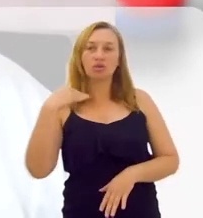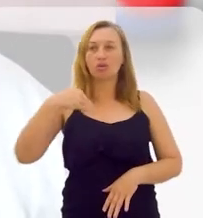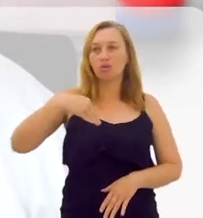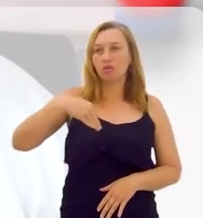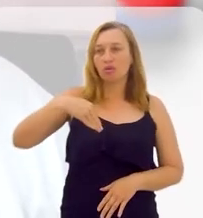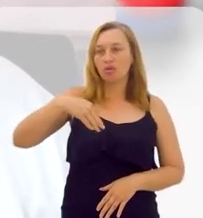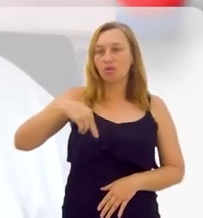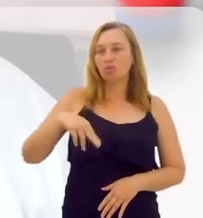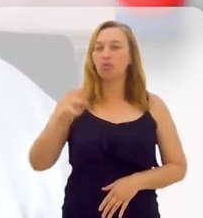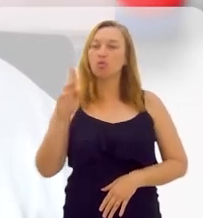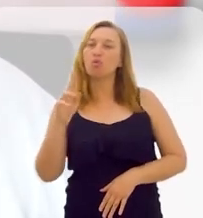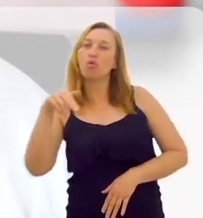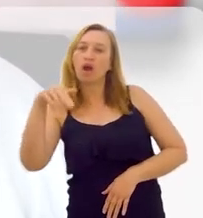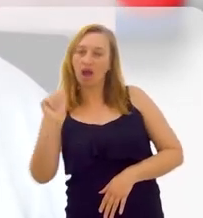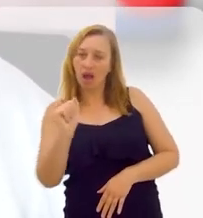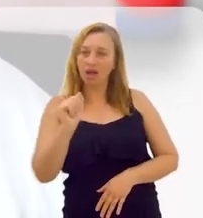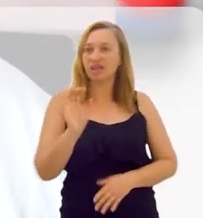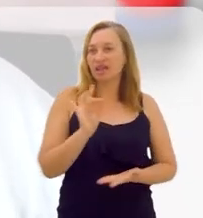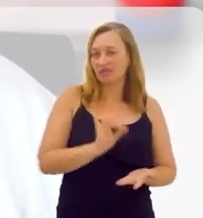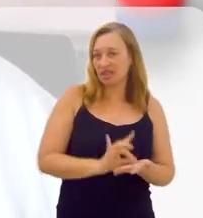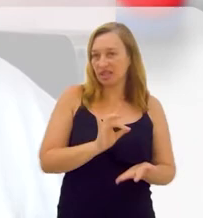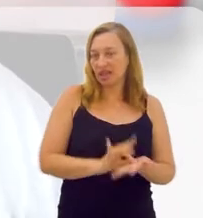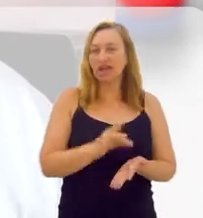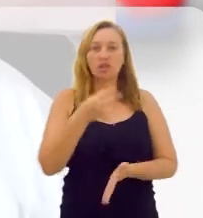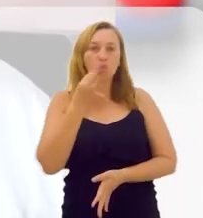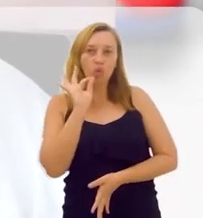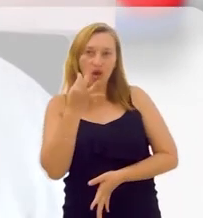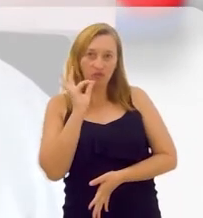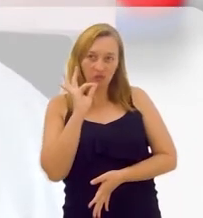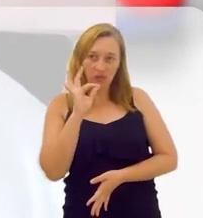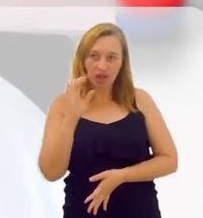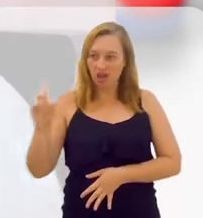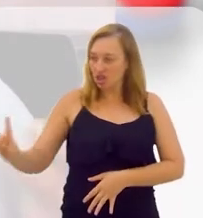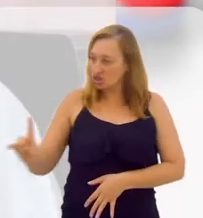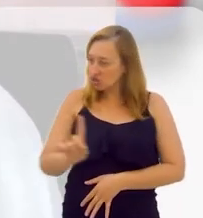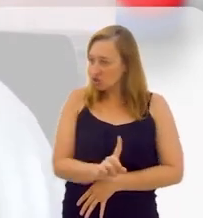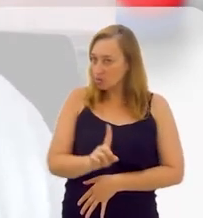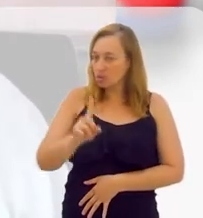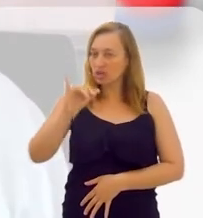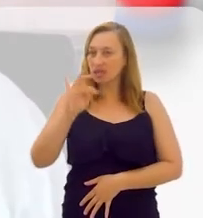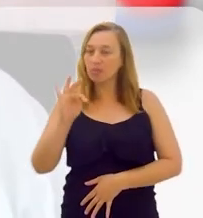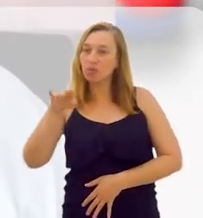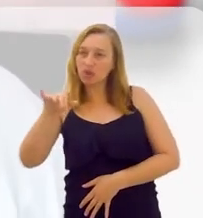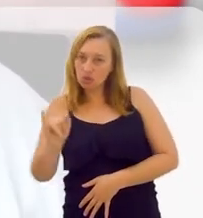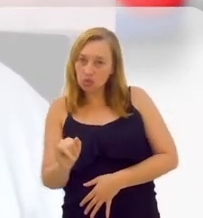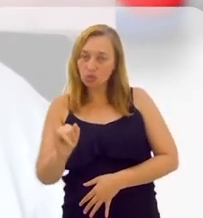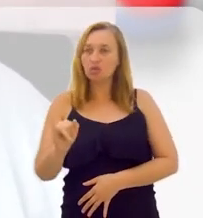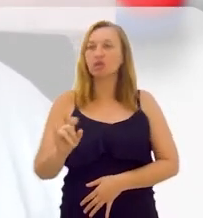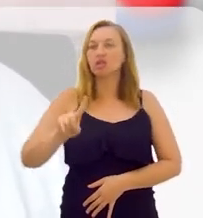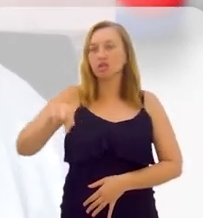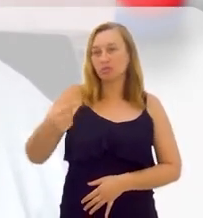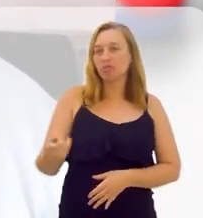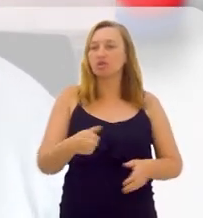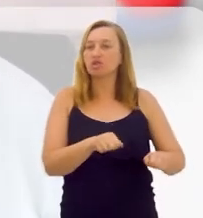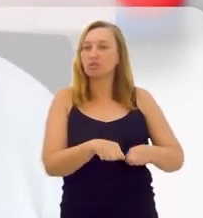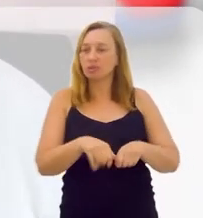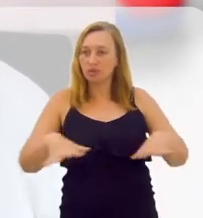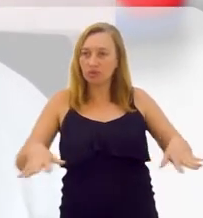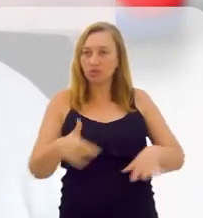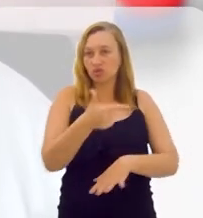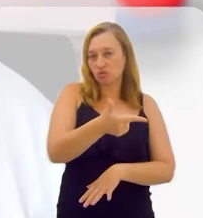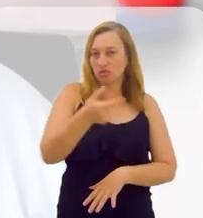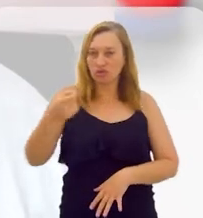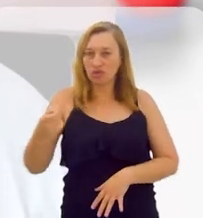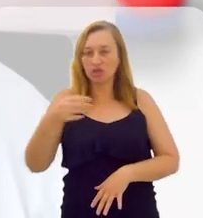Banco Mumbuca, na verdade, o café ele veio para Itaipoçu depois da pandemia, em